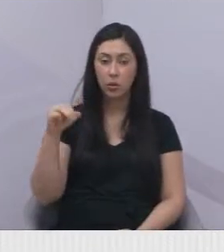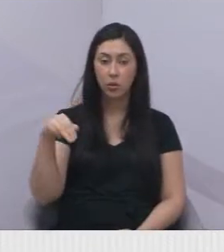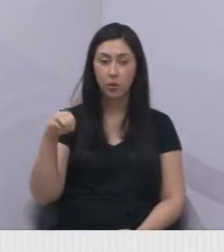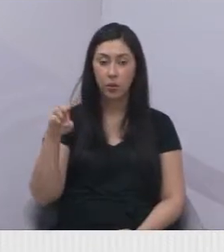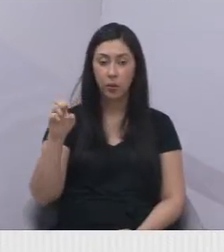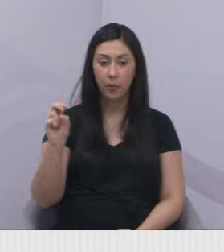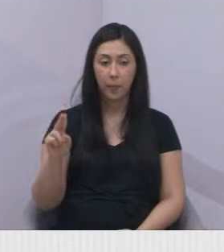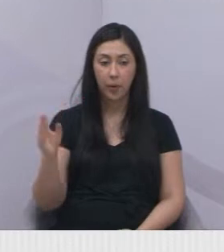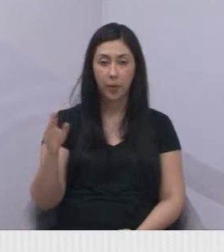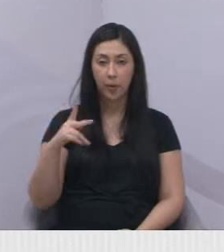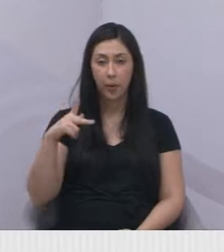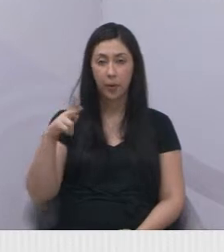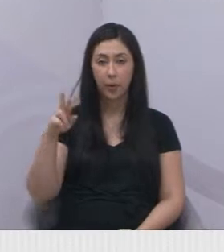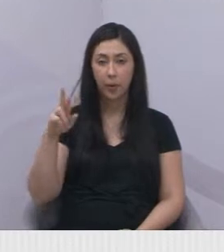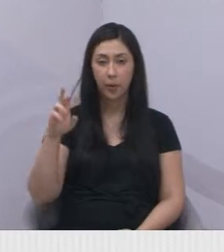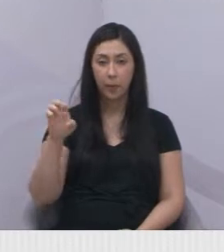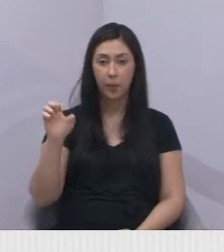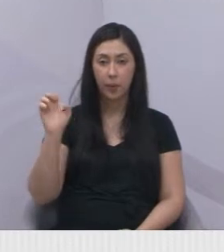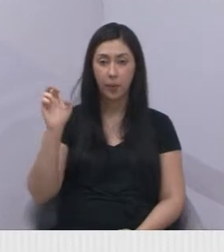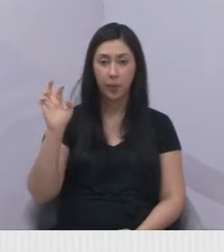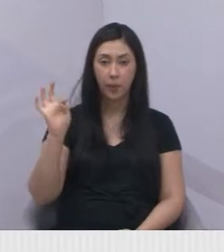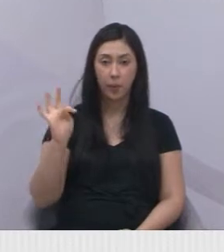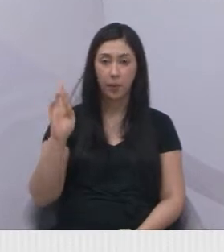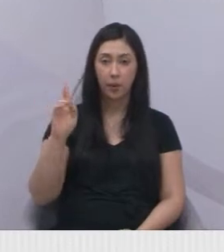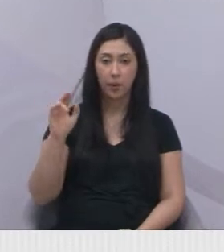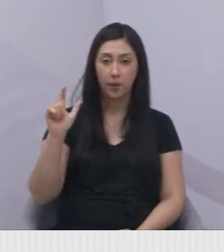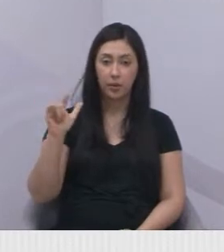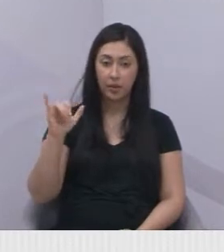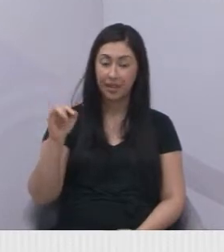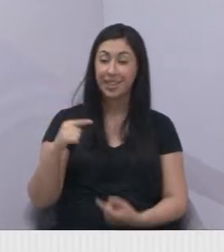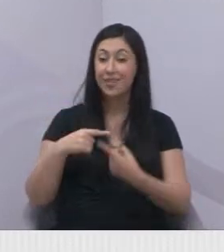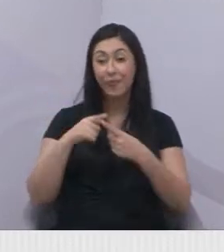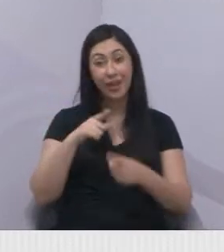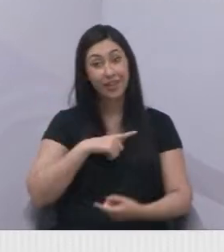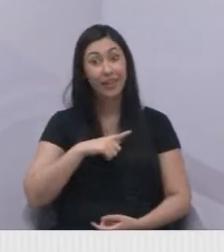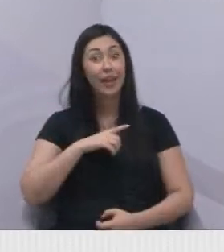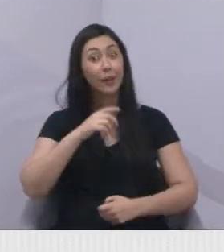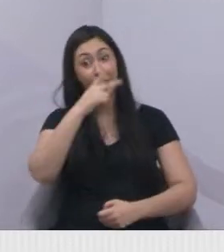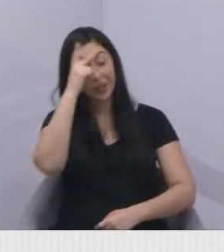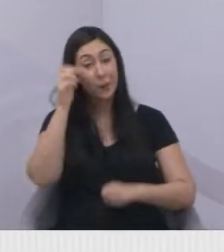demais, ó. Tá? Mas dá até uns bicicleteiros que passam pela dentro da avenida.